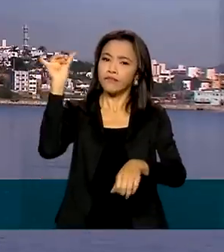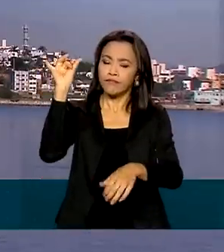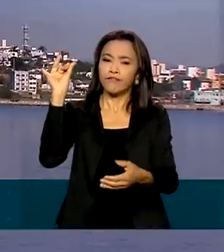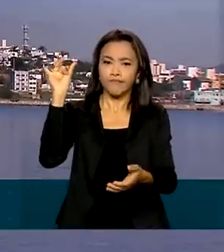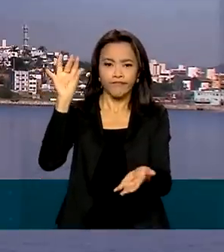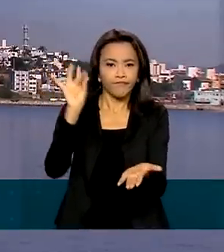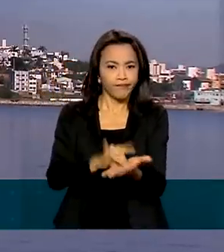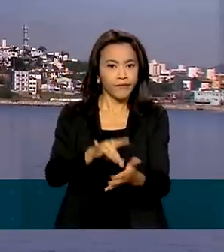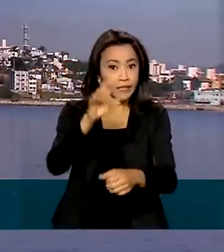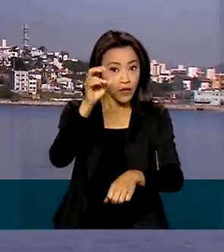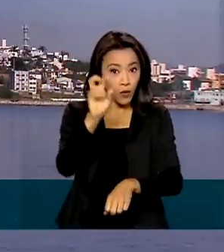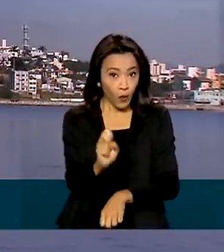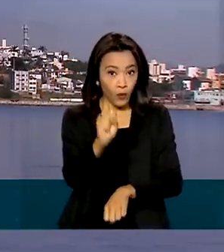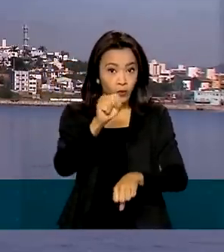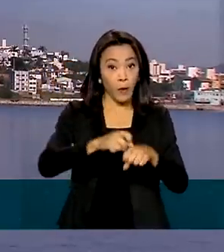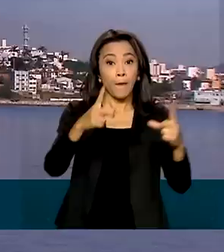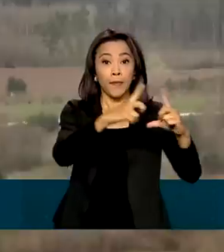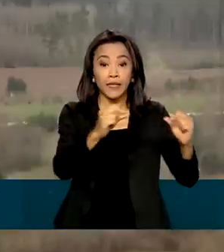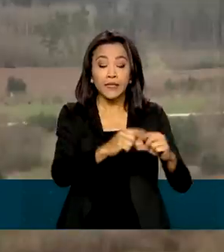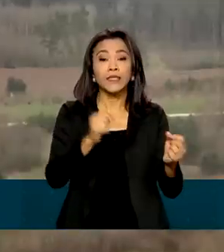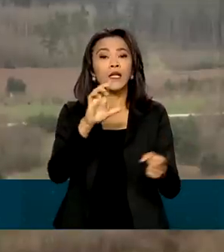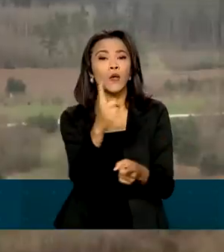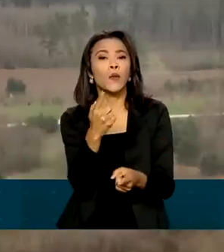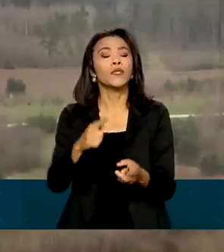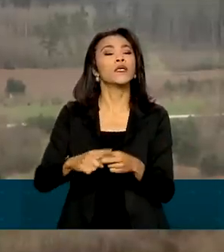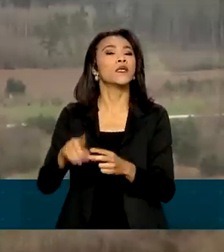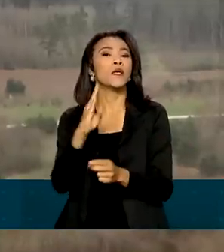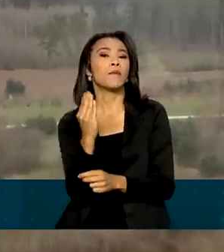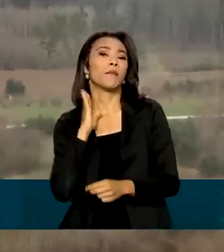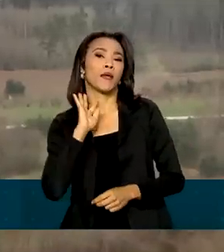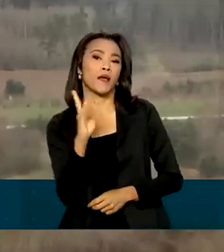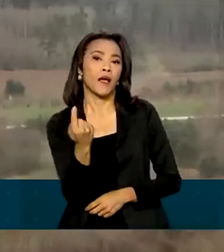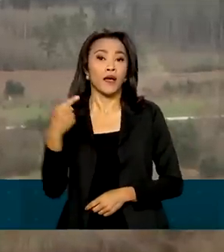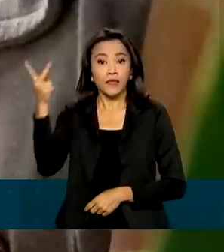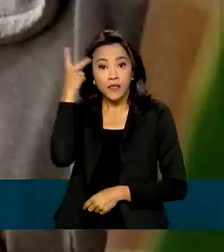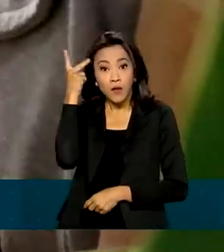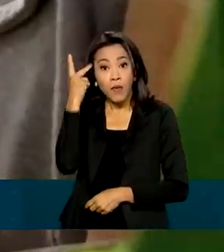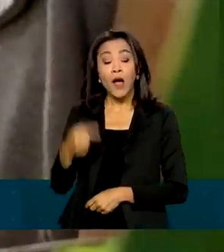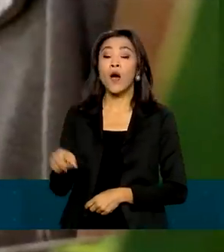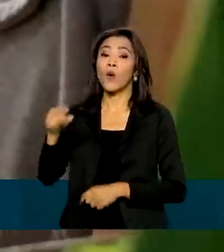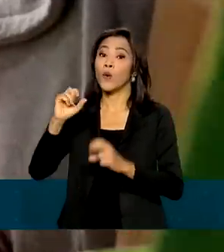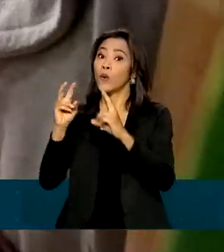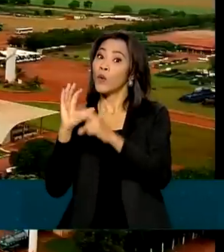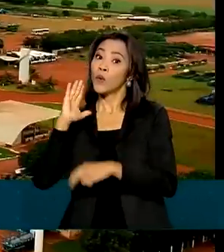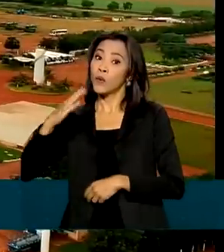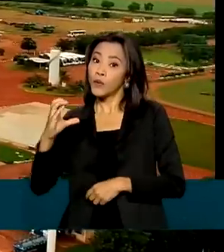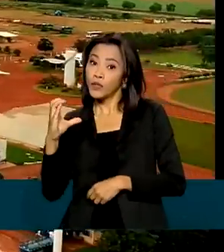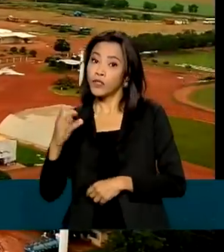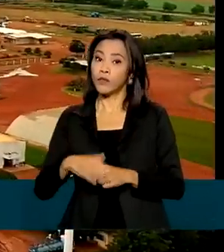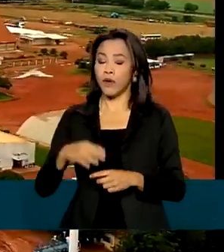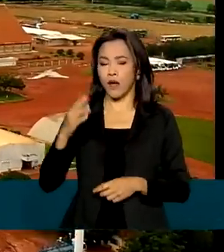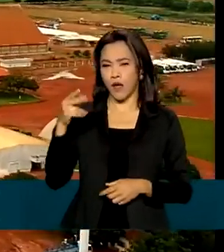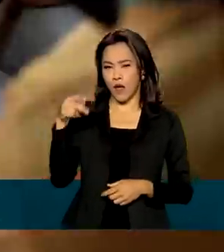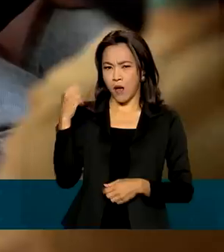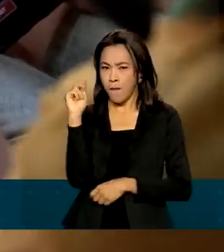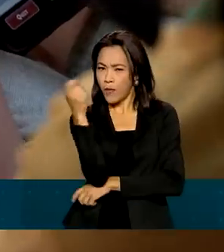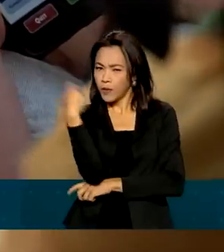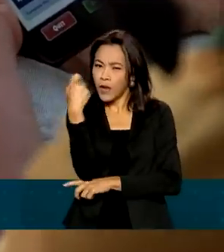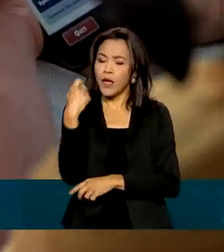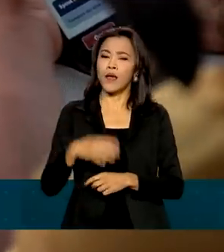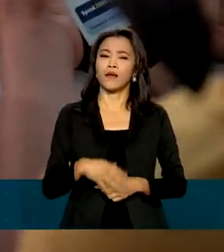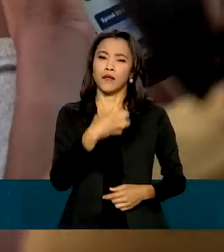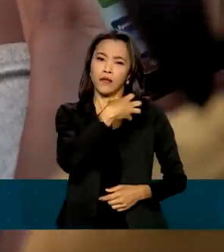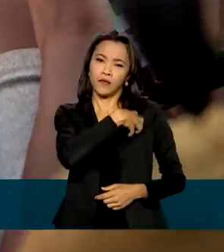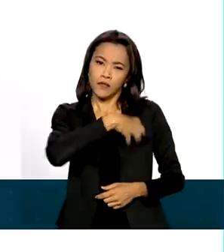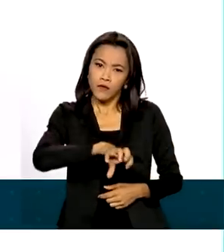capitais brasileiras. São elas: Brasília, Goiânia, Belo Horizonte, São Paulo, Curitiba, Porto Alegre e no Nordeste, em Salvador e